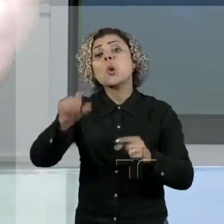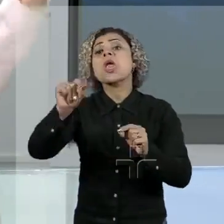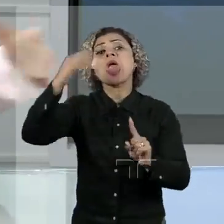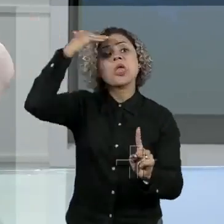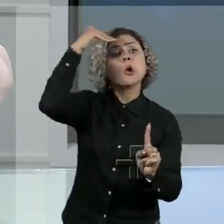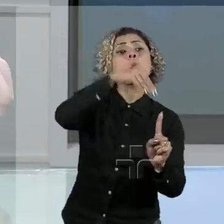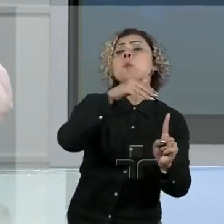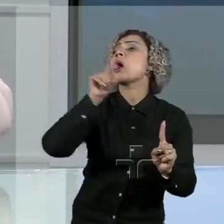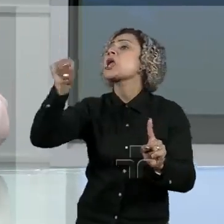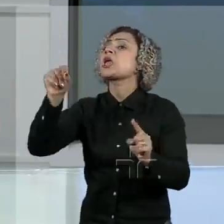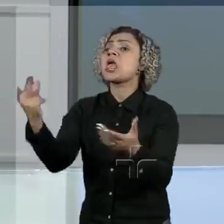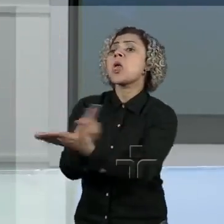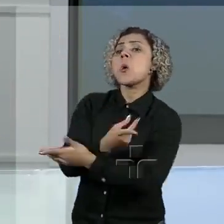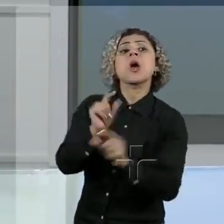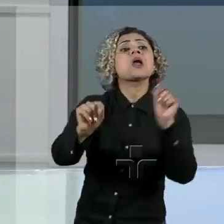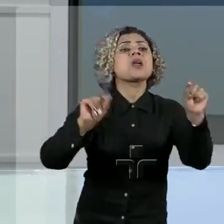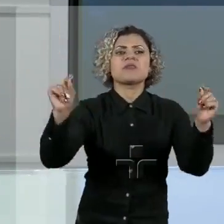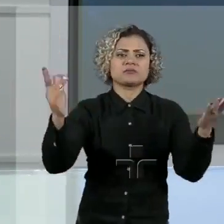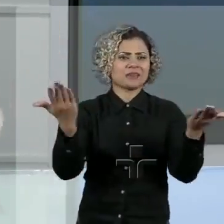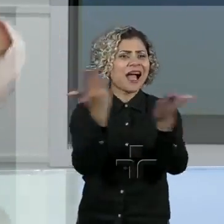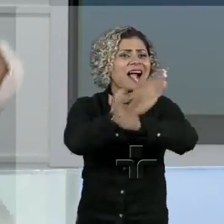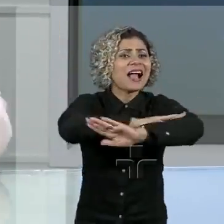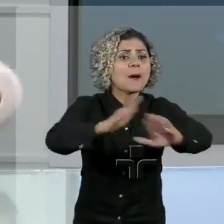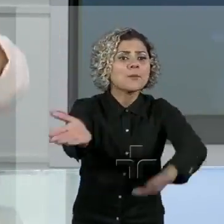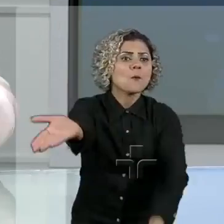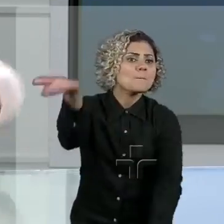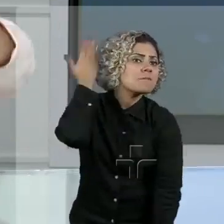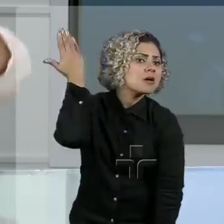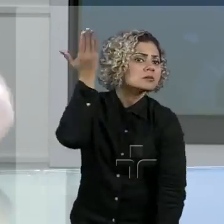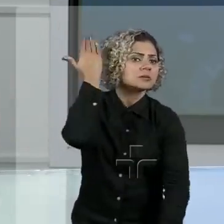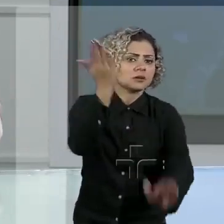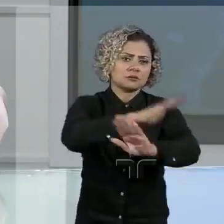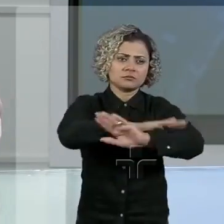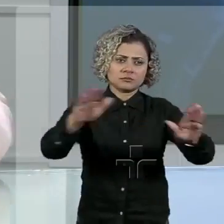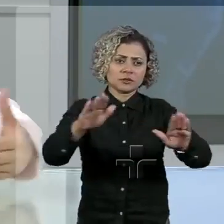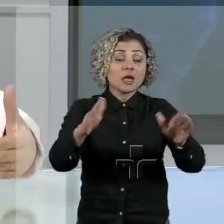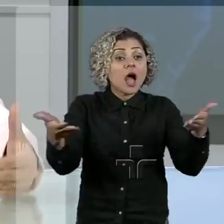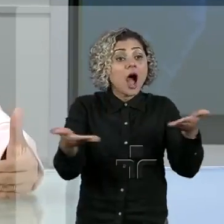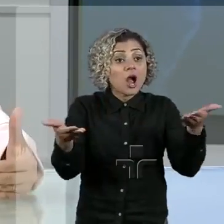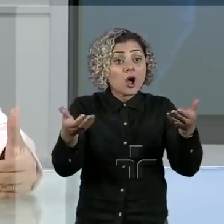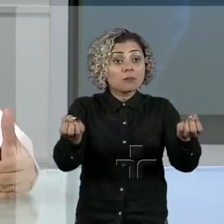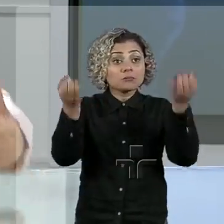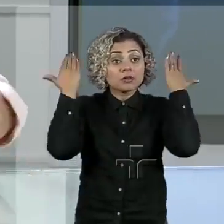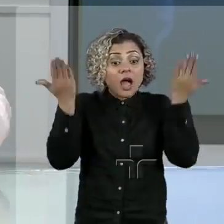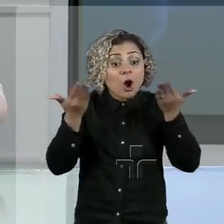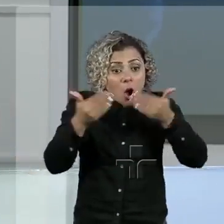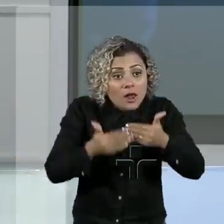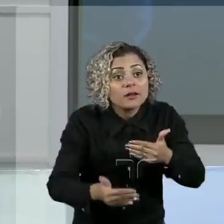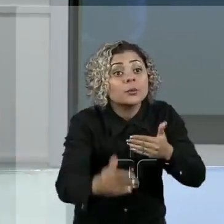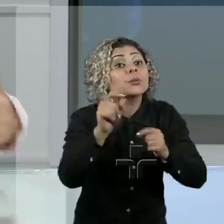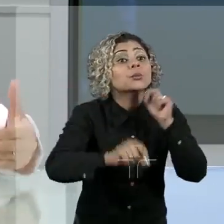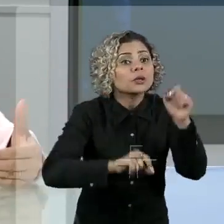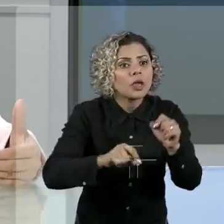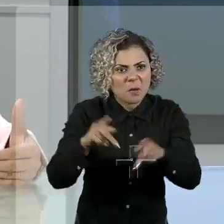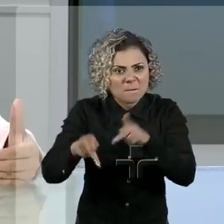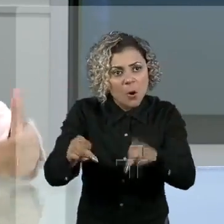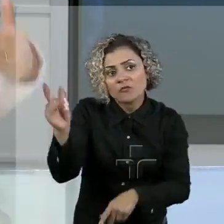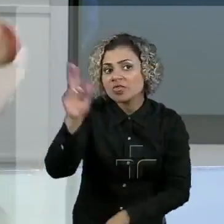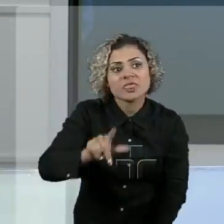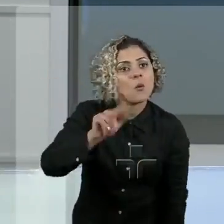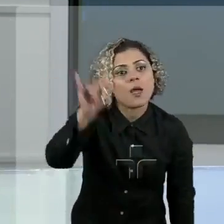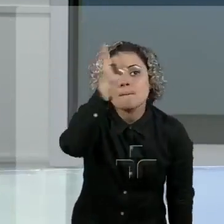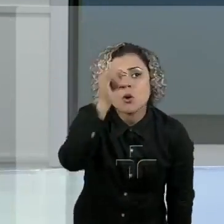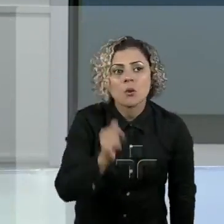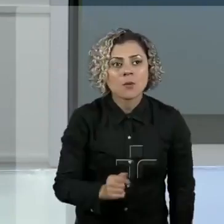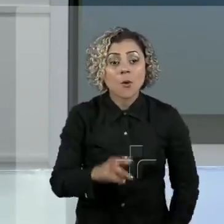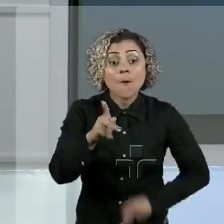quem errou, vão virar a página para trás. O que nós podemos fazer daqui para frente? O povo não é bobo. O